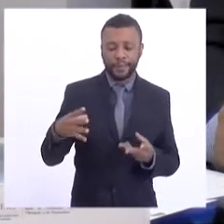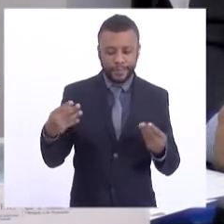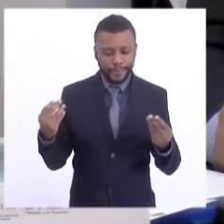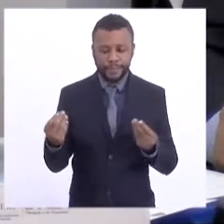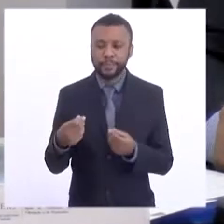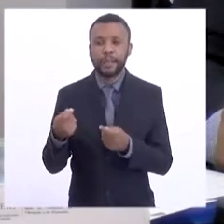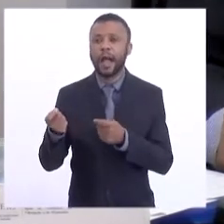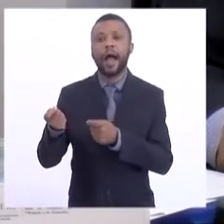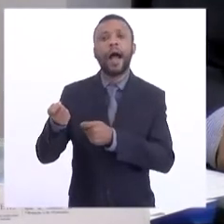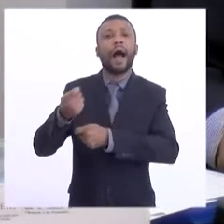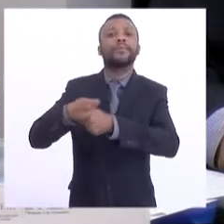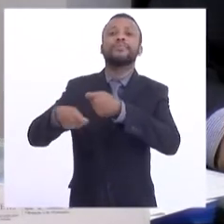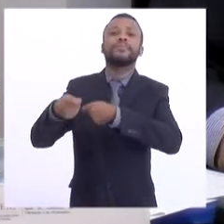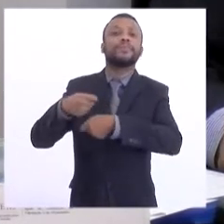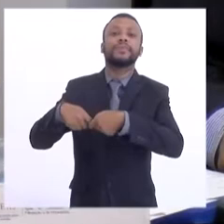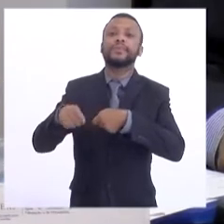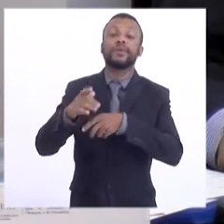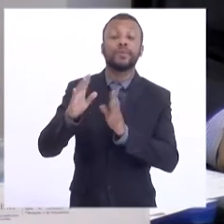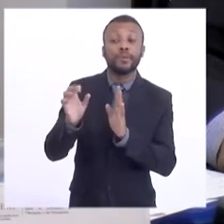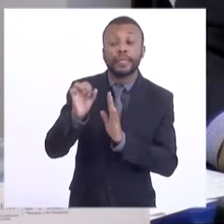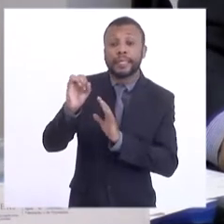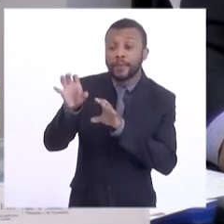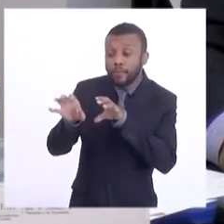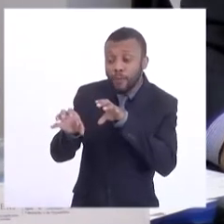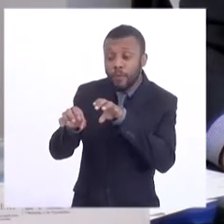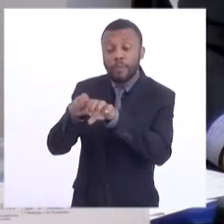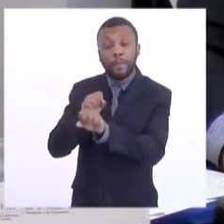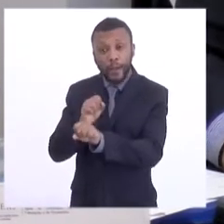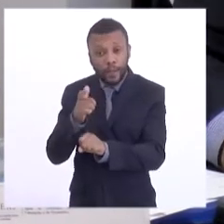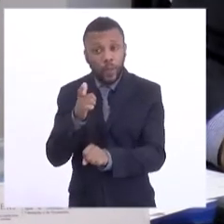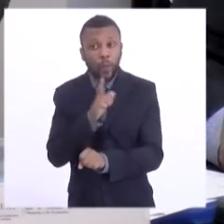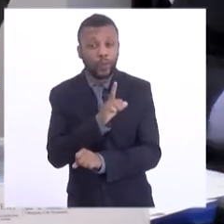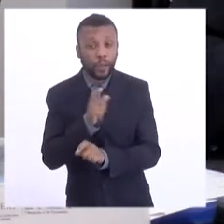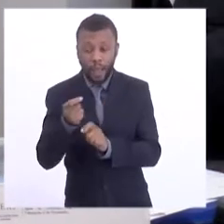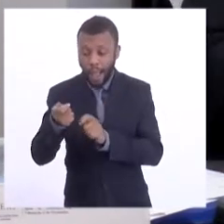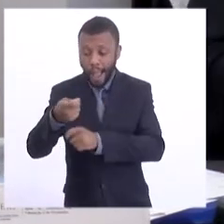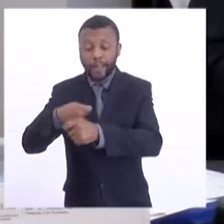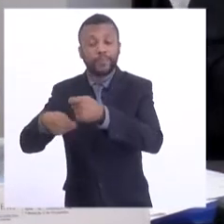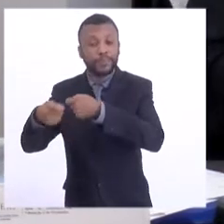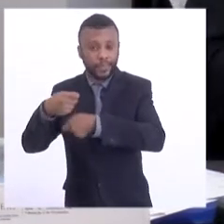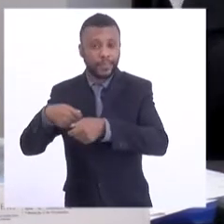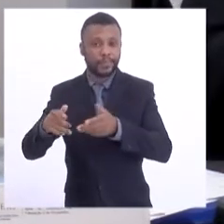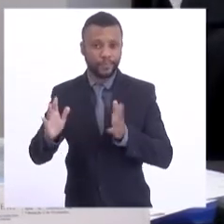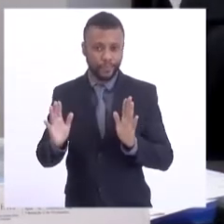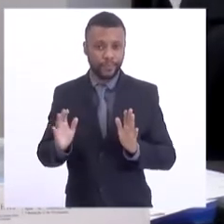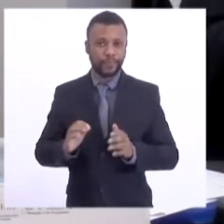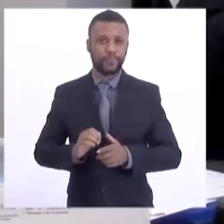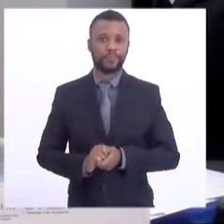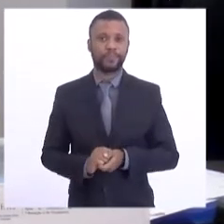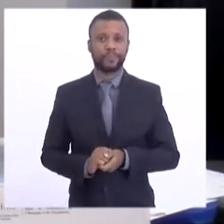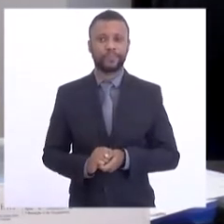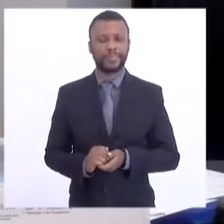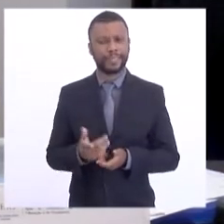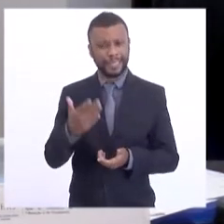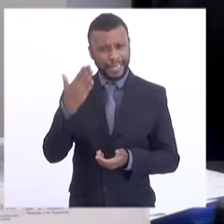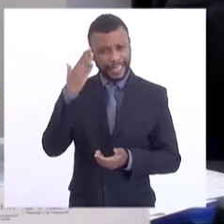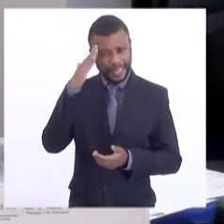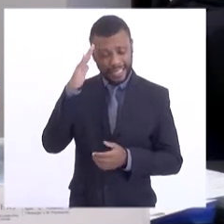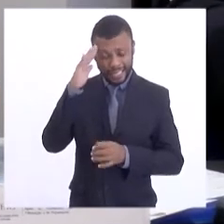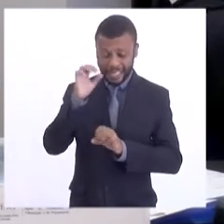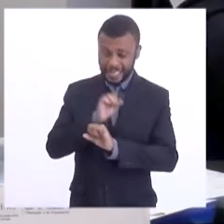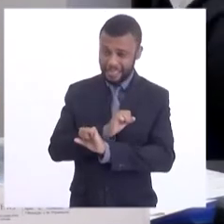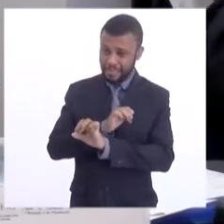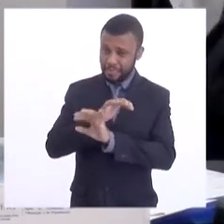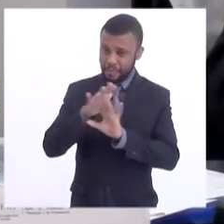a administração se for formado em administração entende tanto de obra